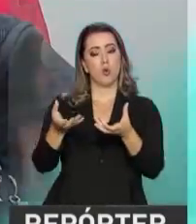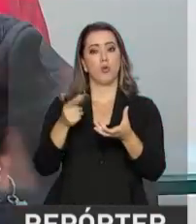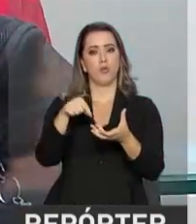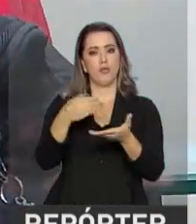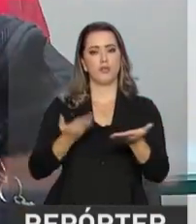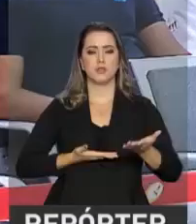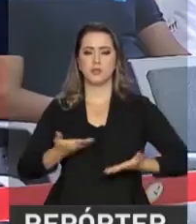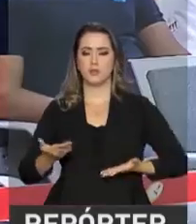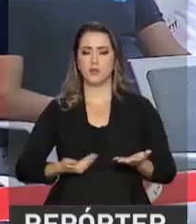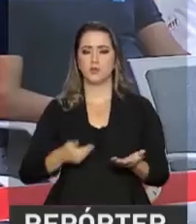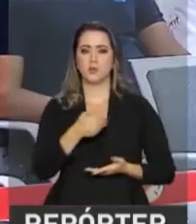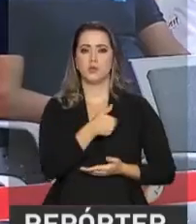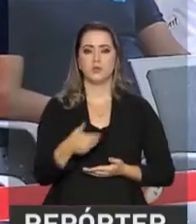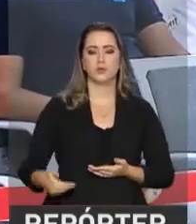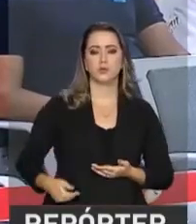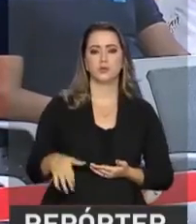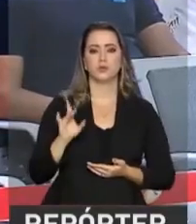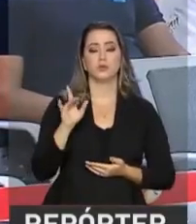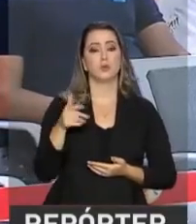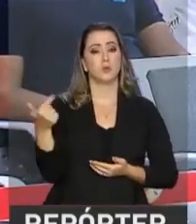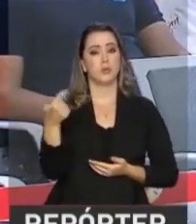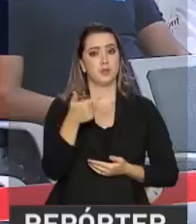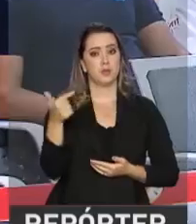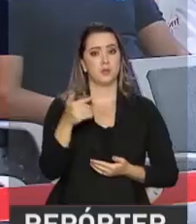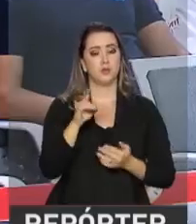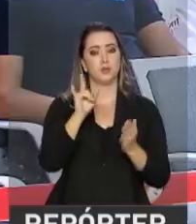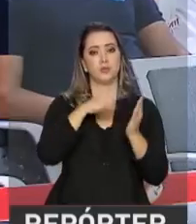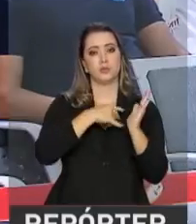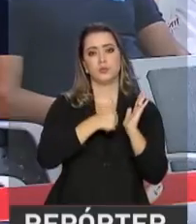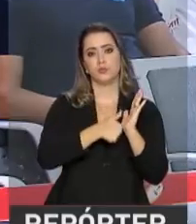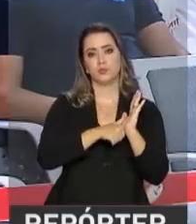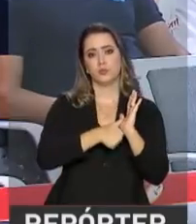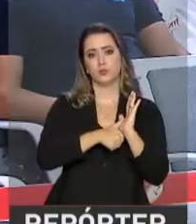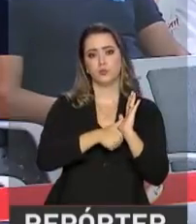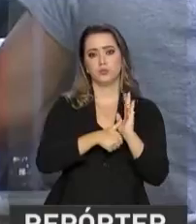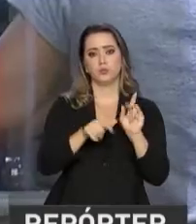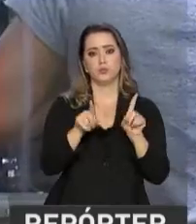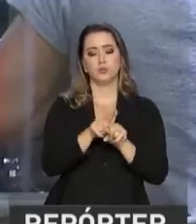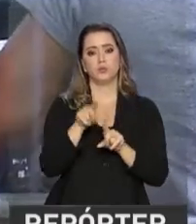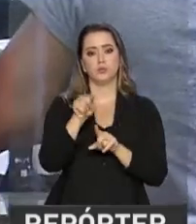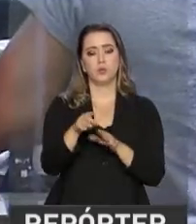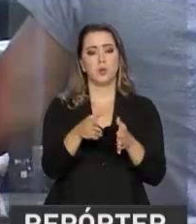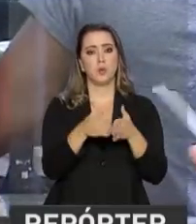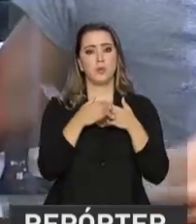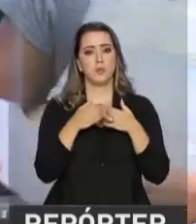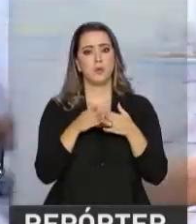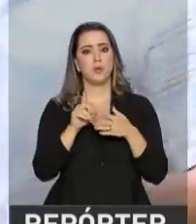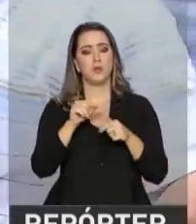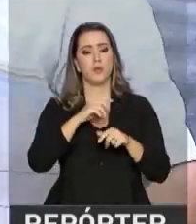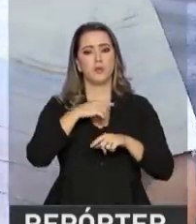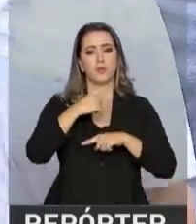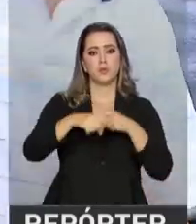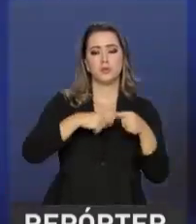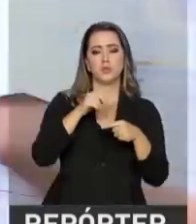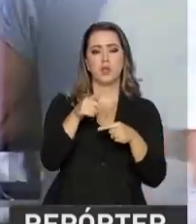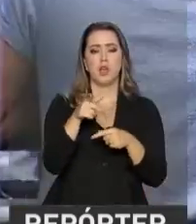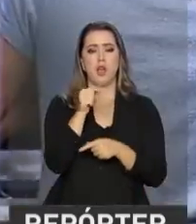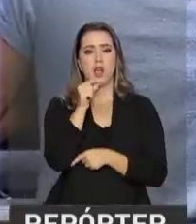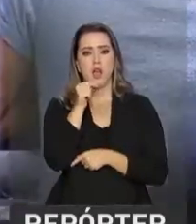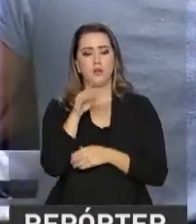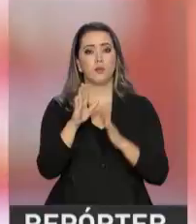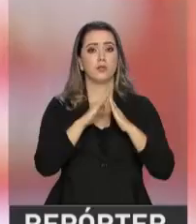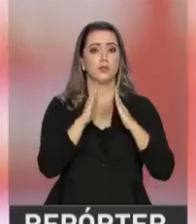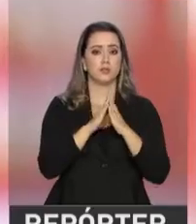distrito federal para tirar a segunda via da carteira de d cidade e impedir o religamento da água de sua